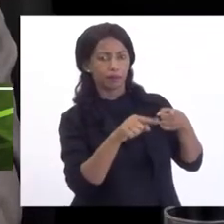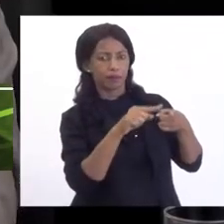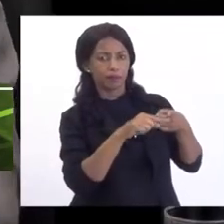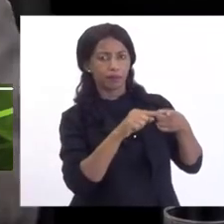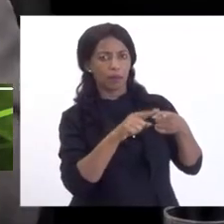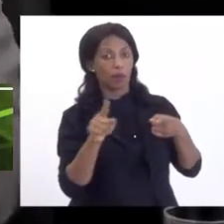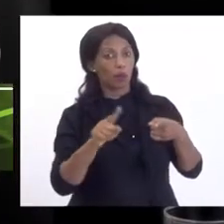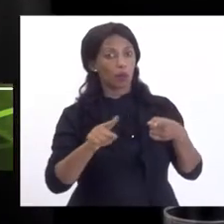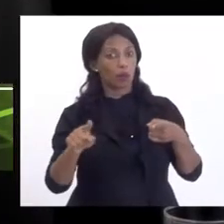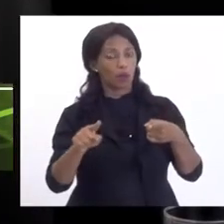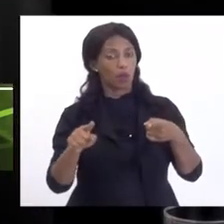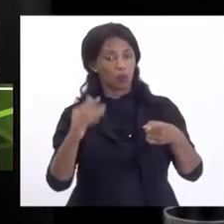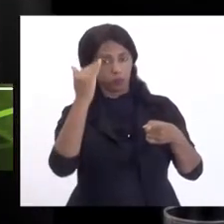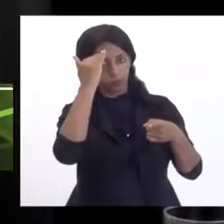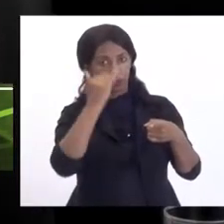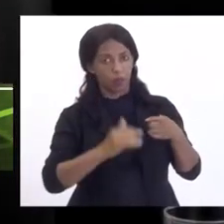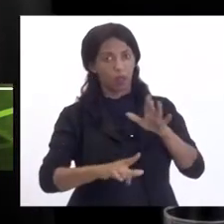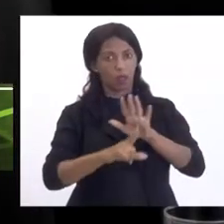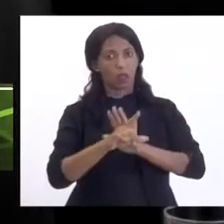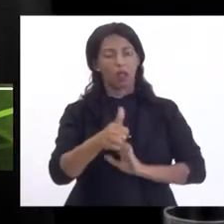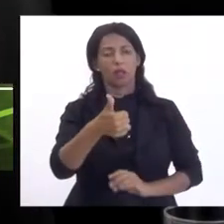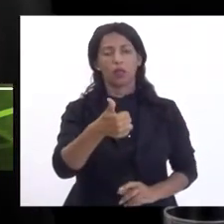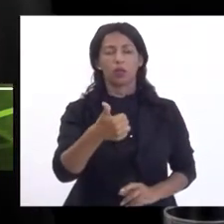não cumprimento da Lei Federal